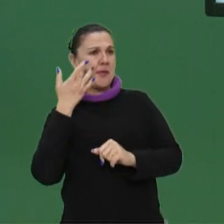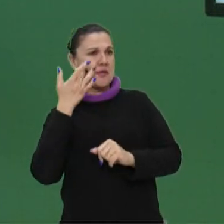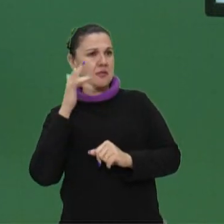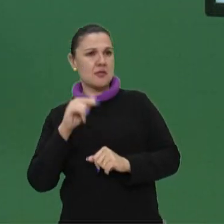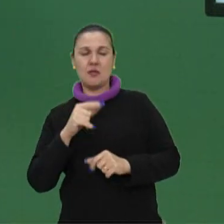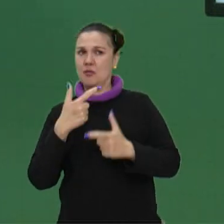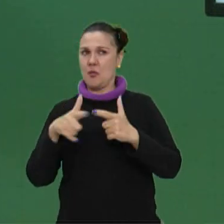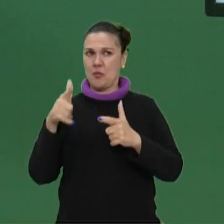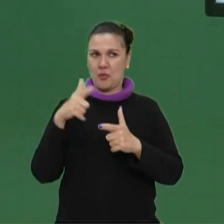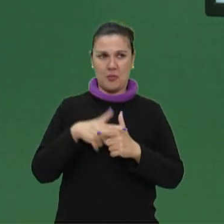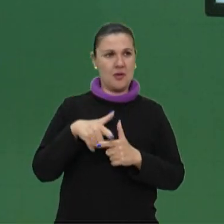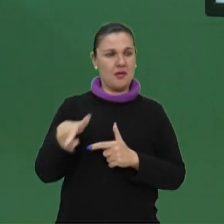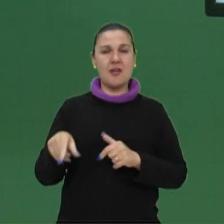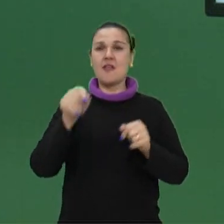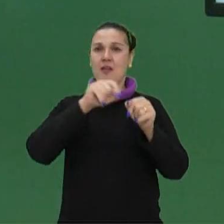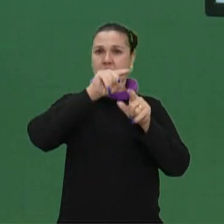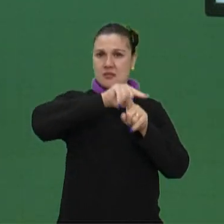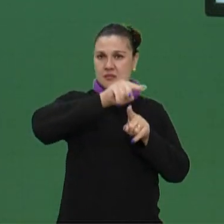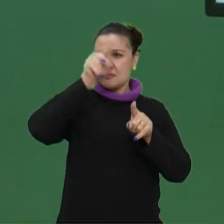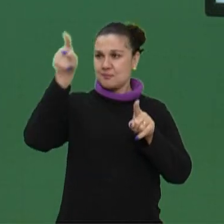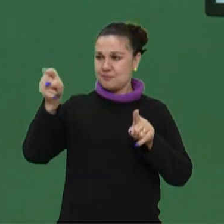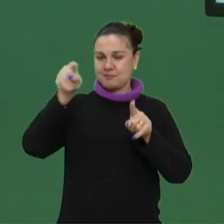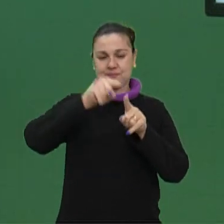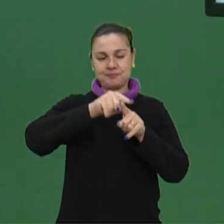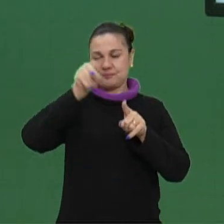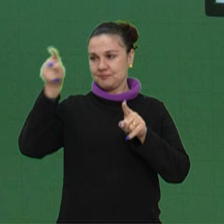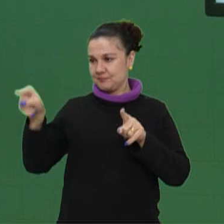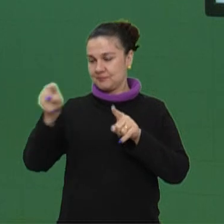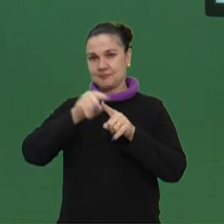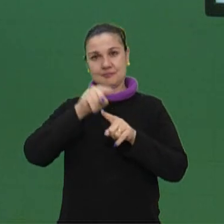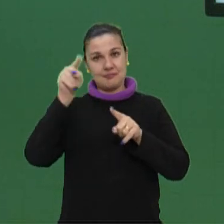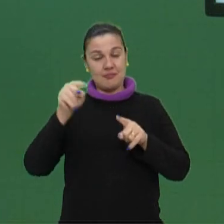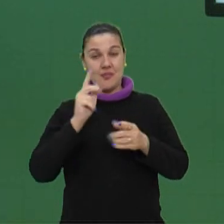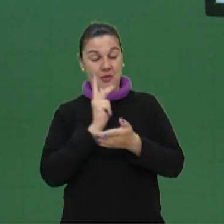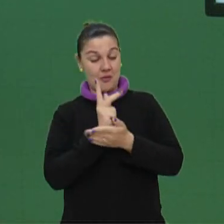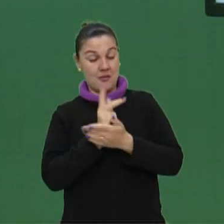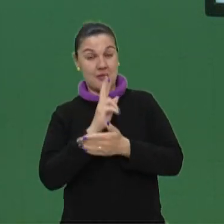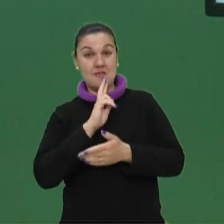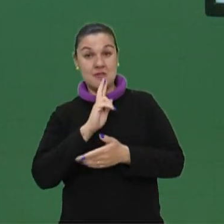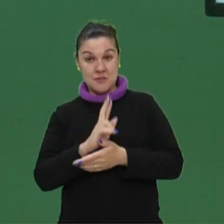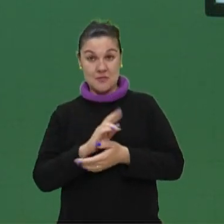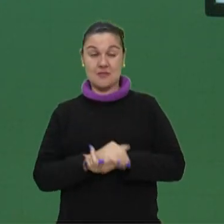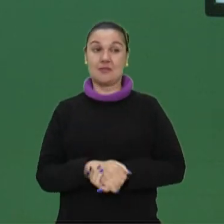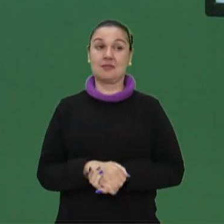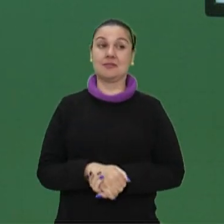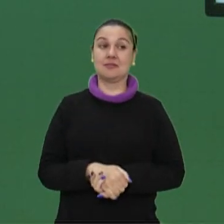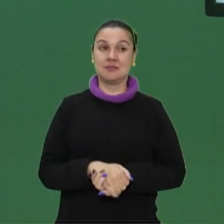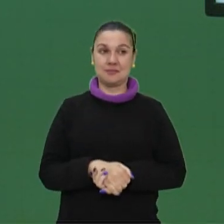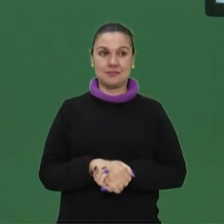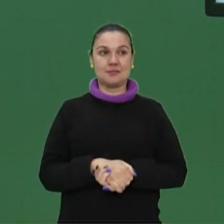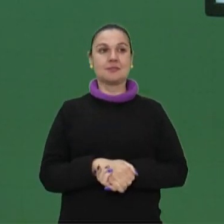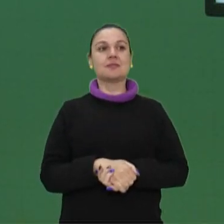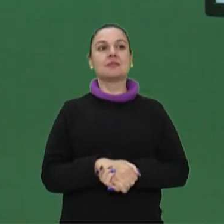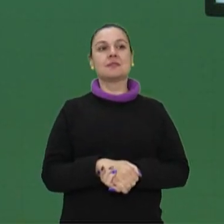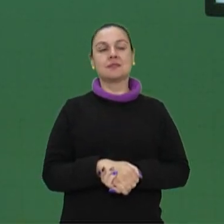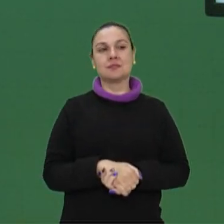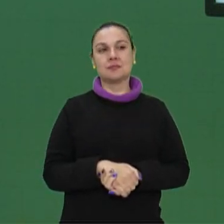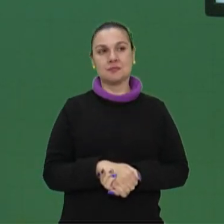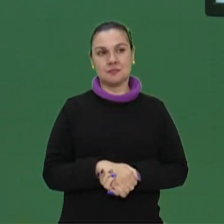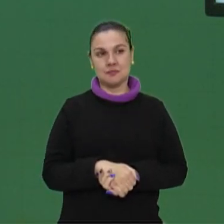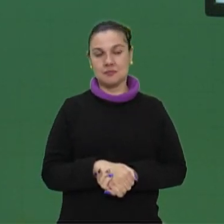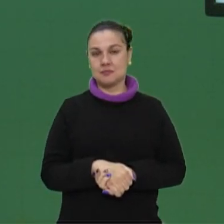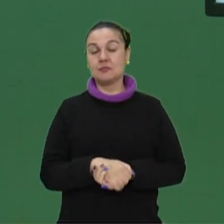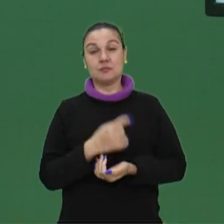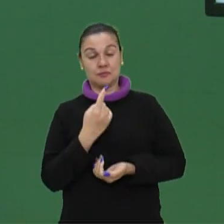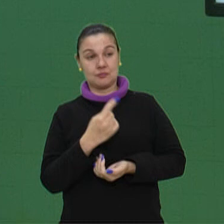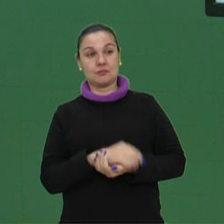Não tem problema, faça toda a distributiva aqui que você vai conseguir chegar no mesmo resultado, ok? Então, o produto aqui vai ser 1